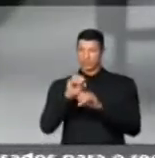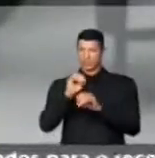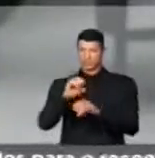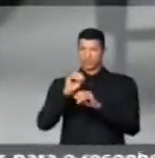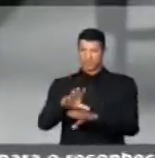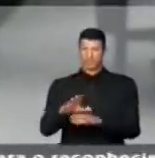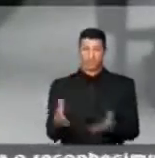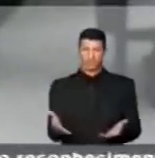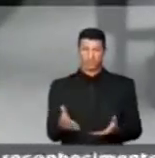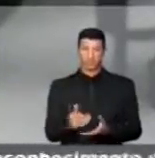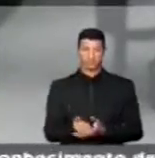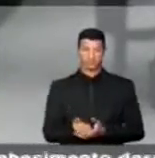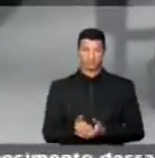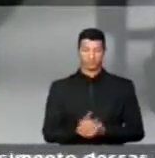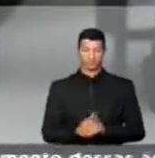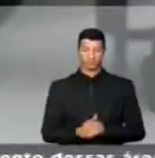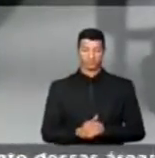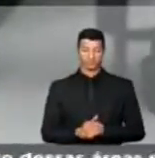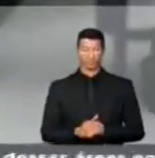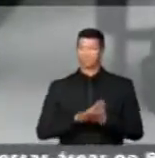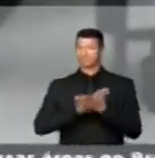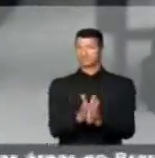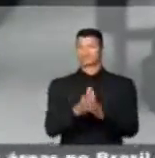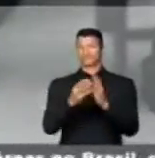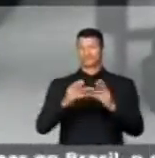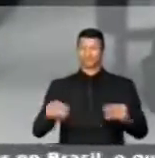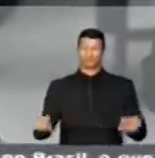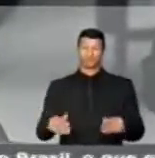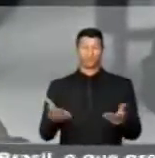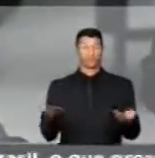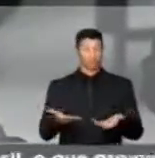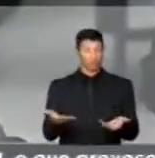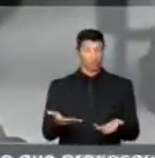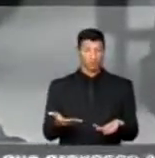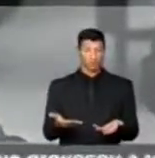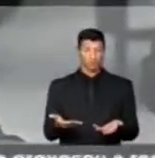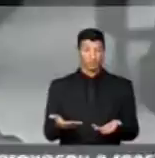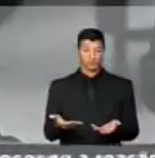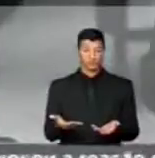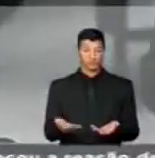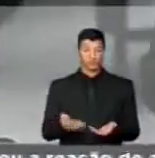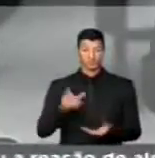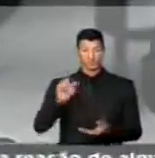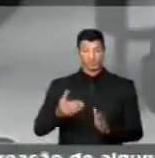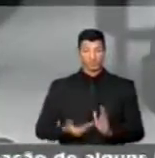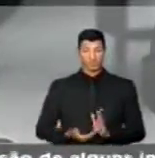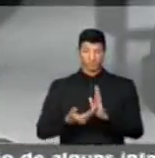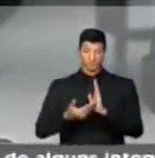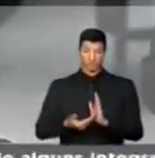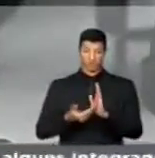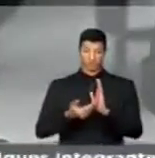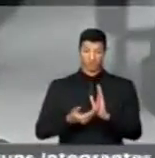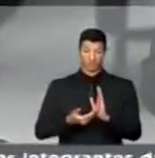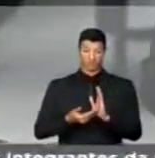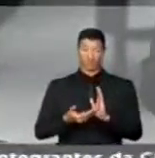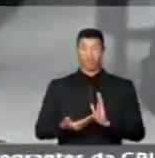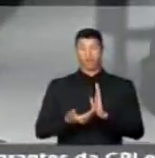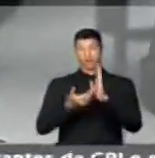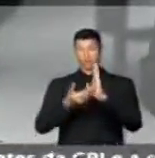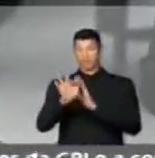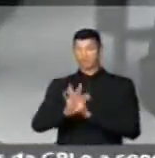educação, foi um desastre. Agora, essa casa, a